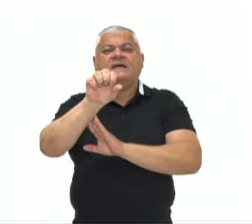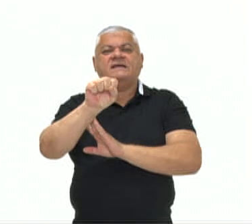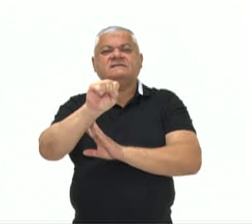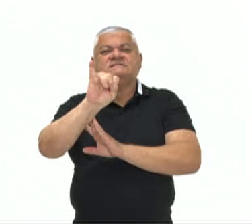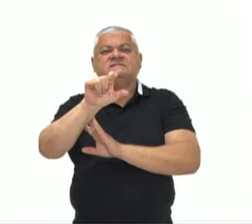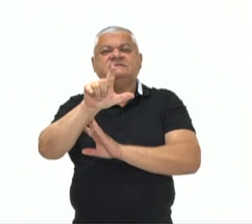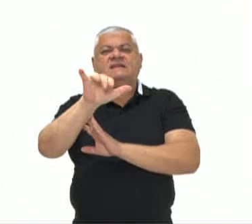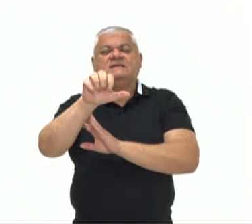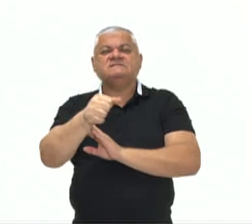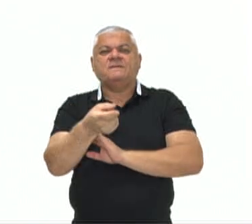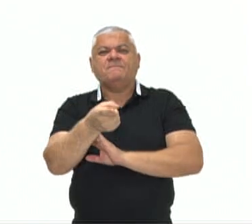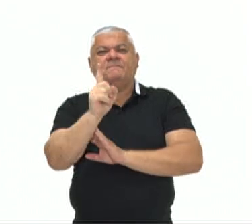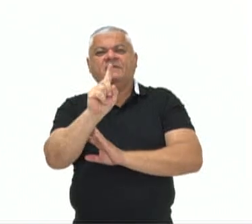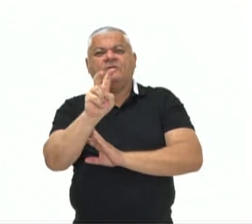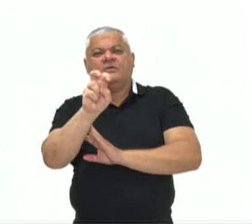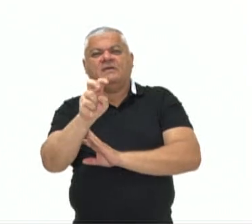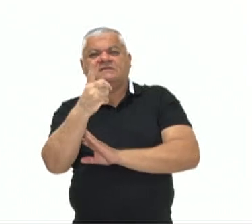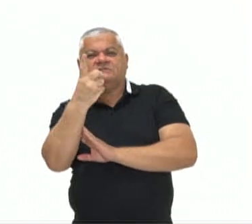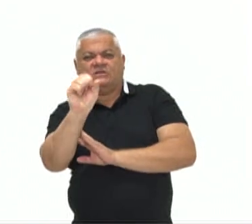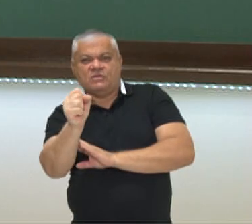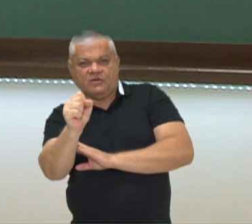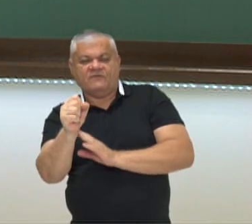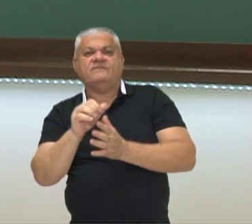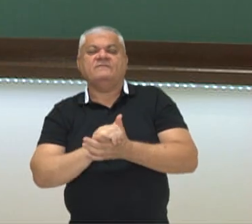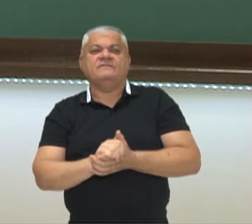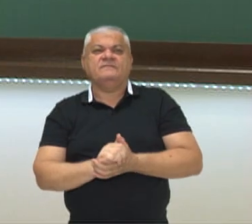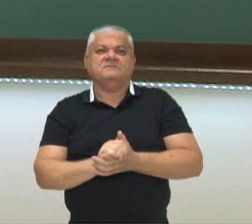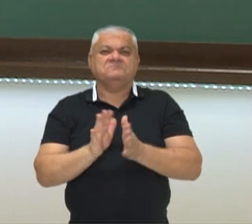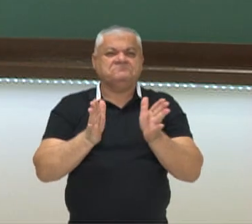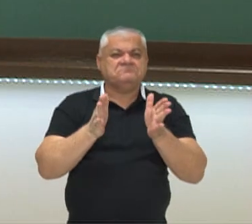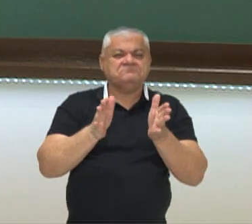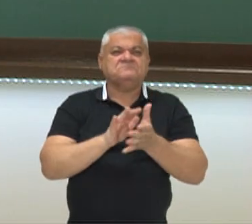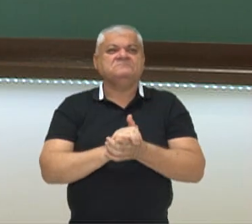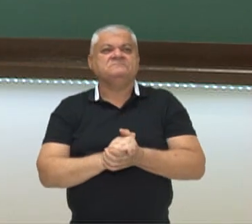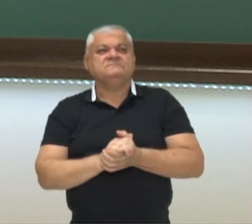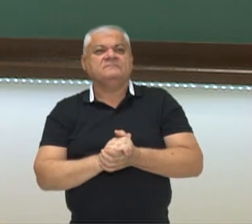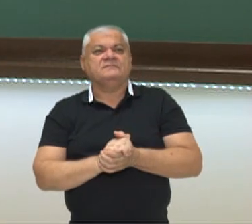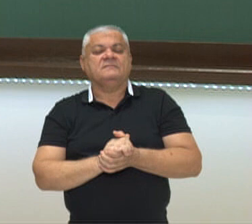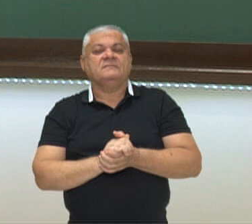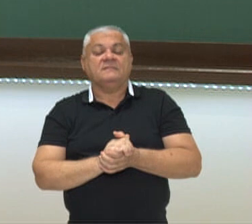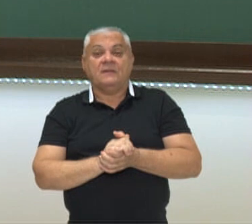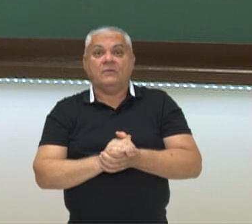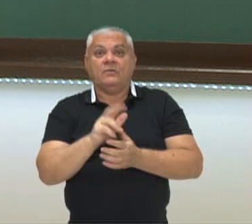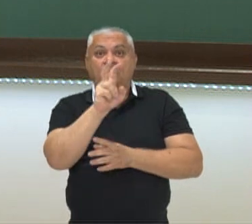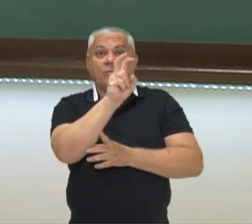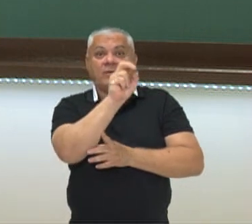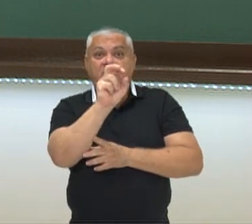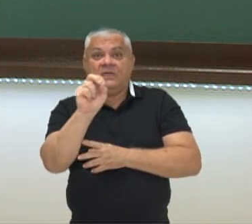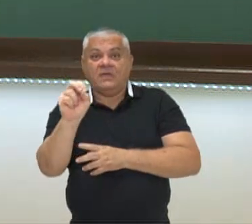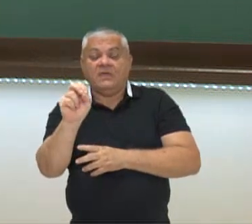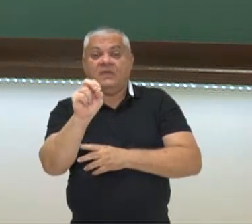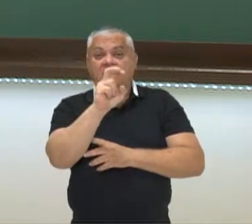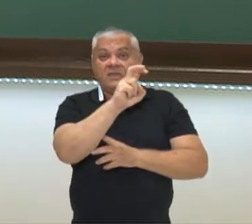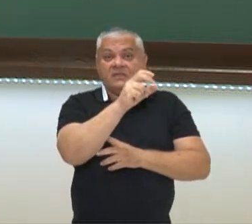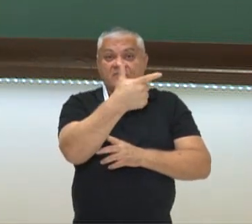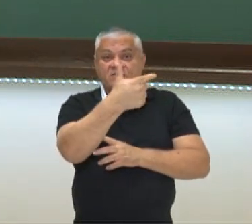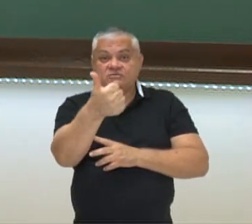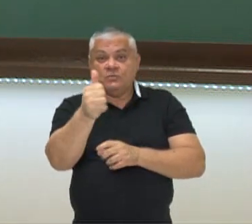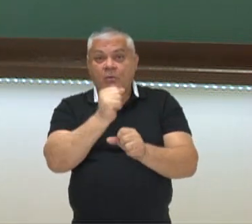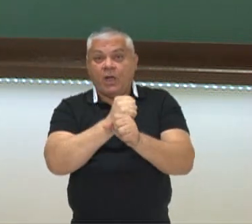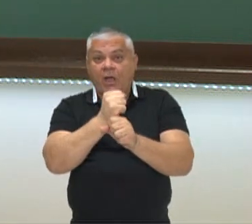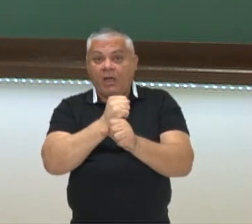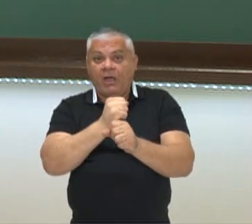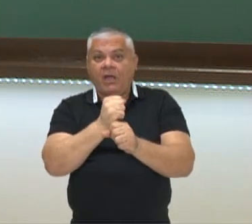1519. Veja que interessante, né? O Brasil, então, aí, nos seus 521 anos que fizemos